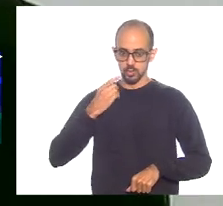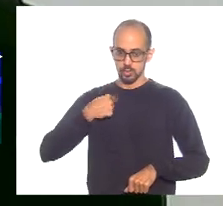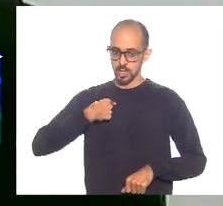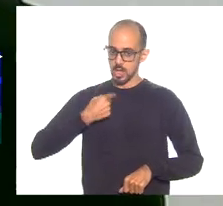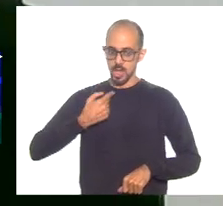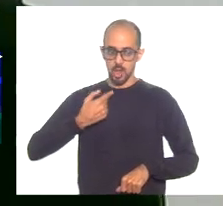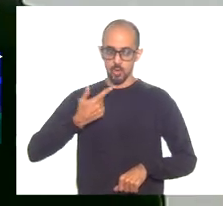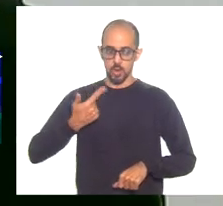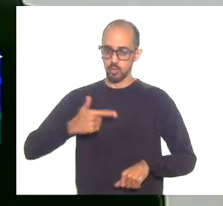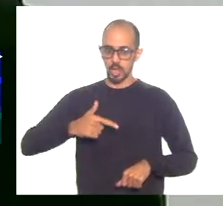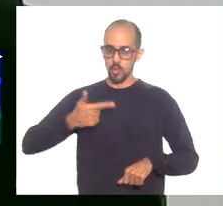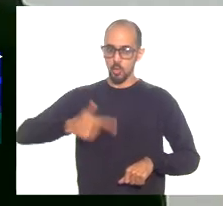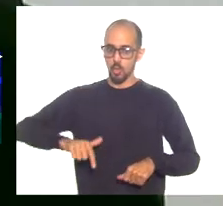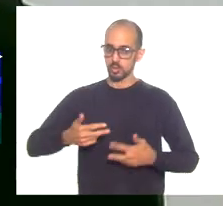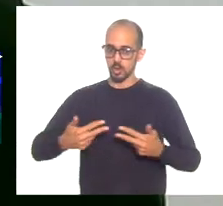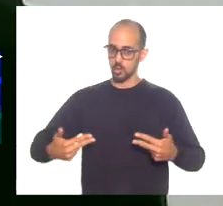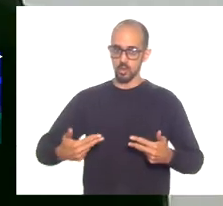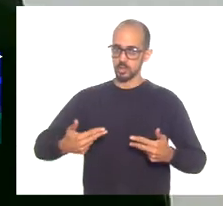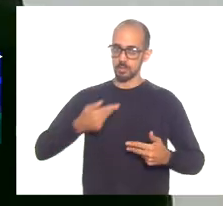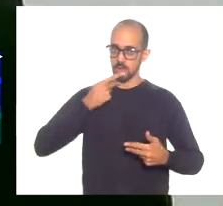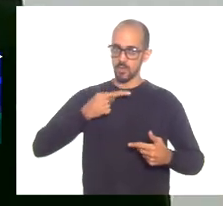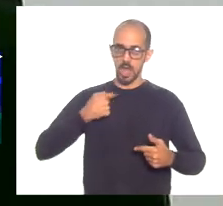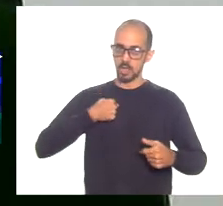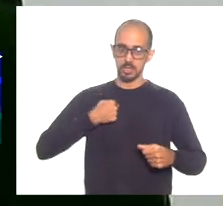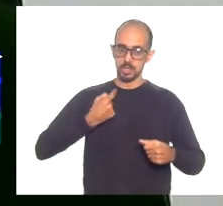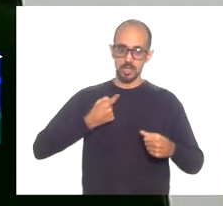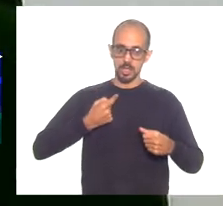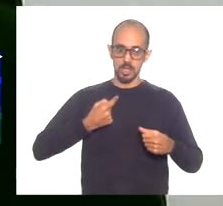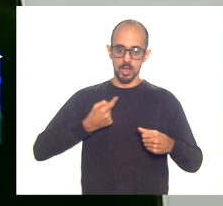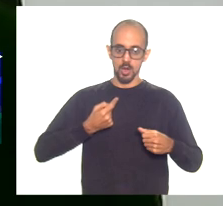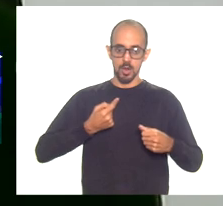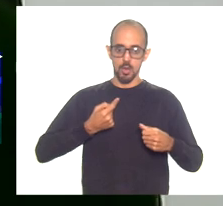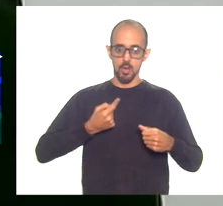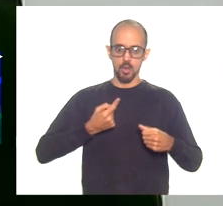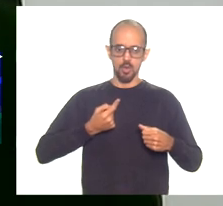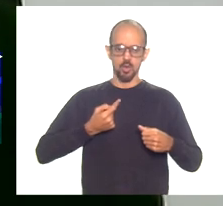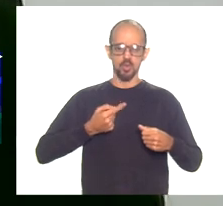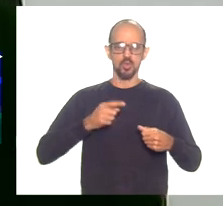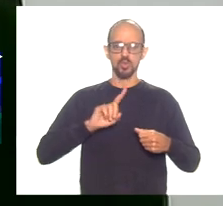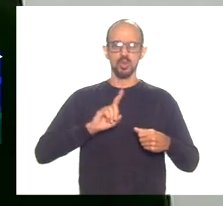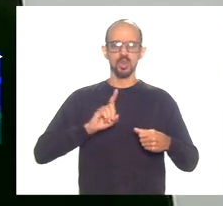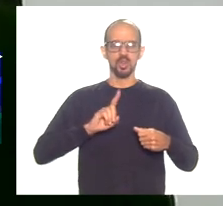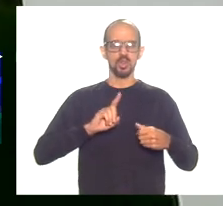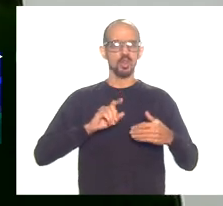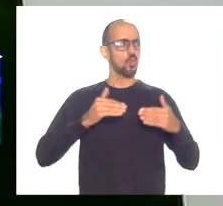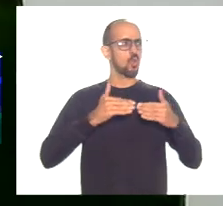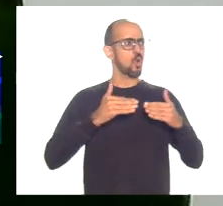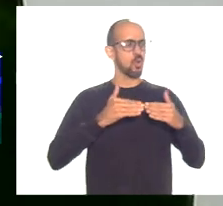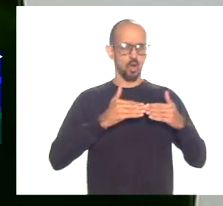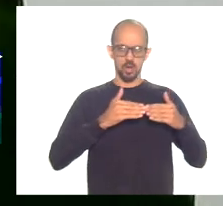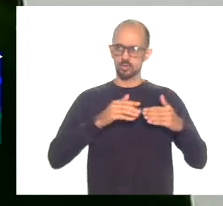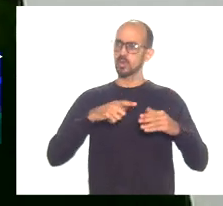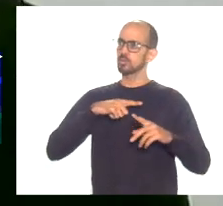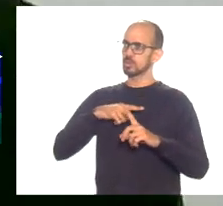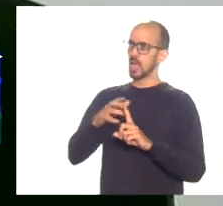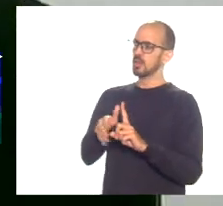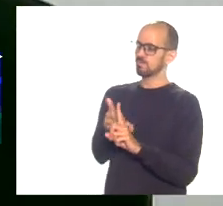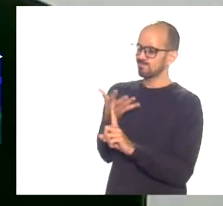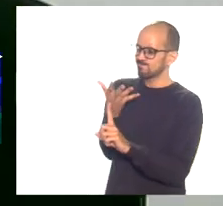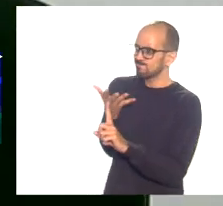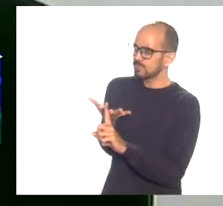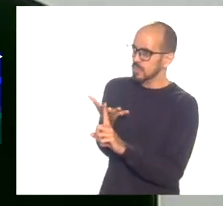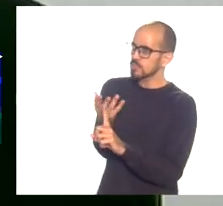dizer que não não corroboram com a cola de vossa excelência aqui eu tenho profunda admiração repita e Respeito